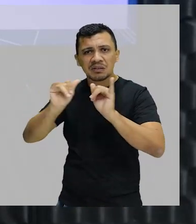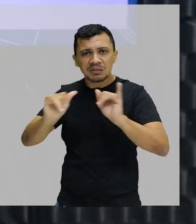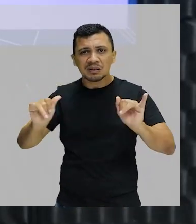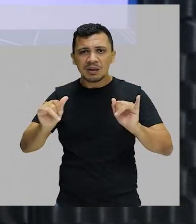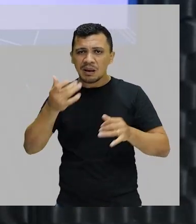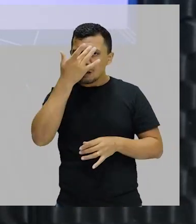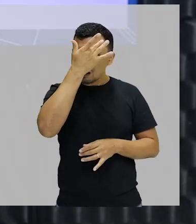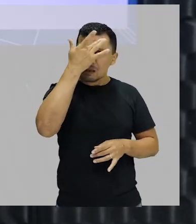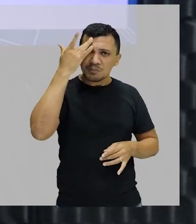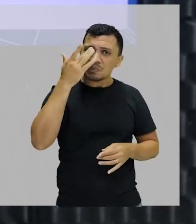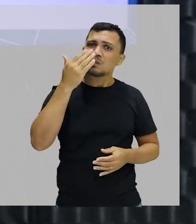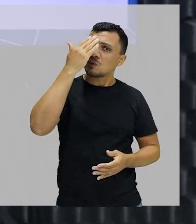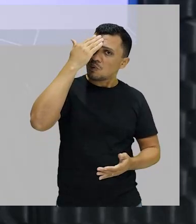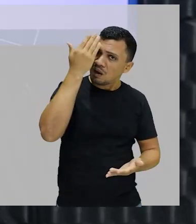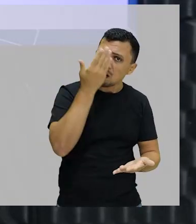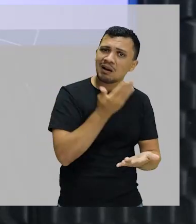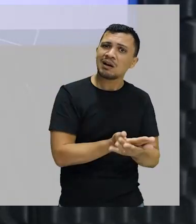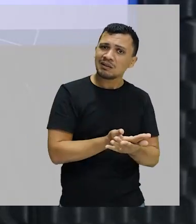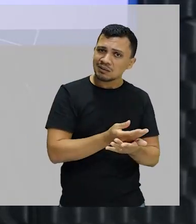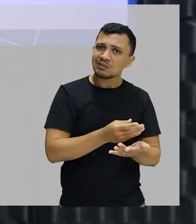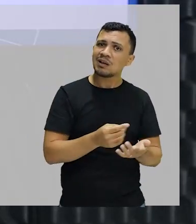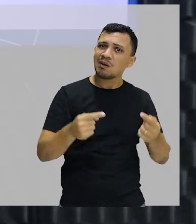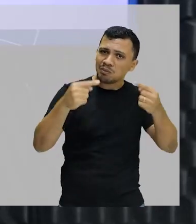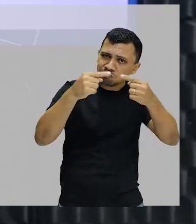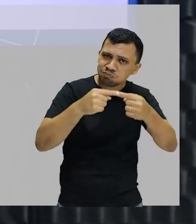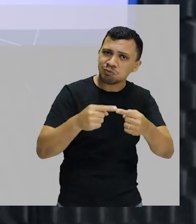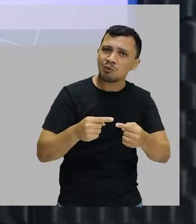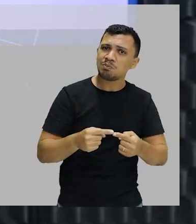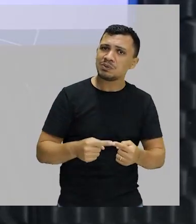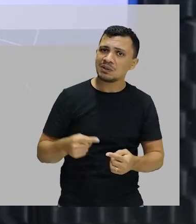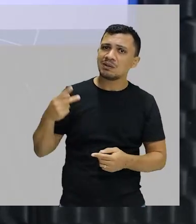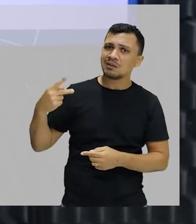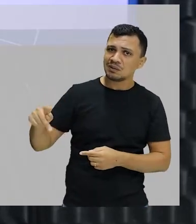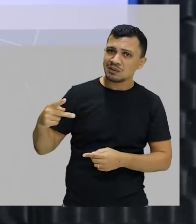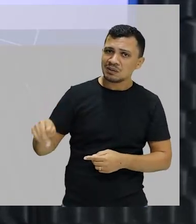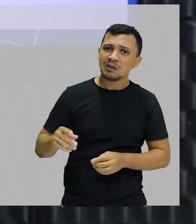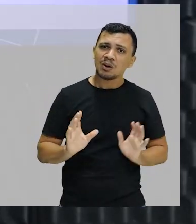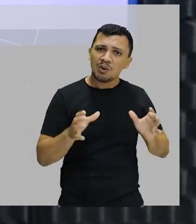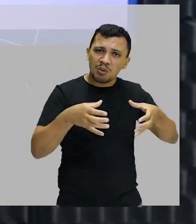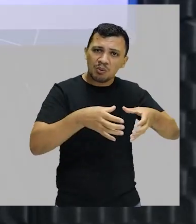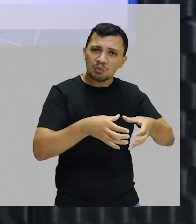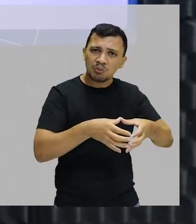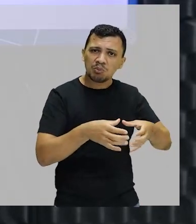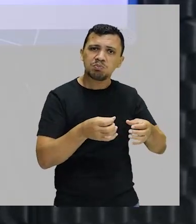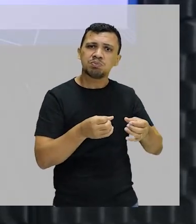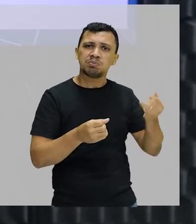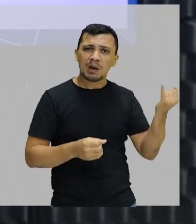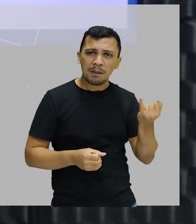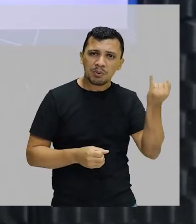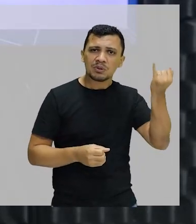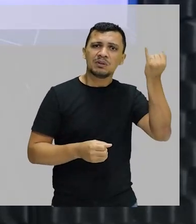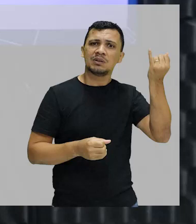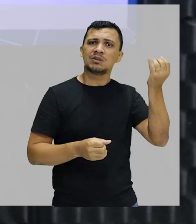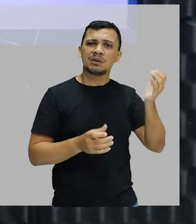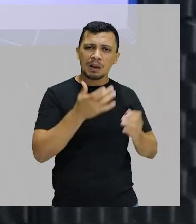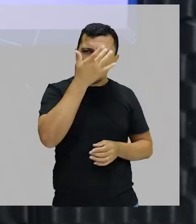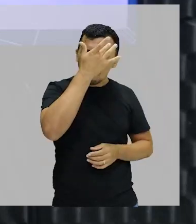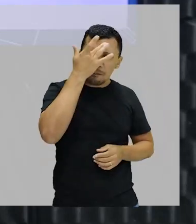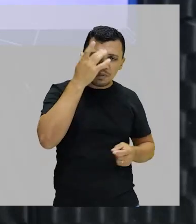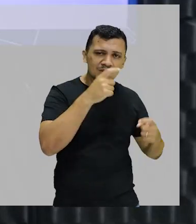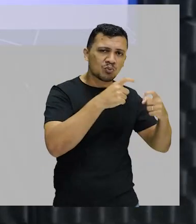um absurdo, pelo contrário. Muitas pessoas importantes, intelectuais, pessoas ligadas à medicina,